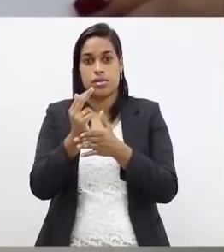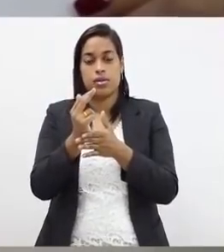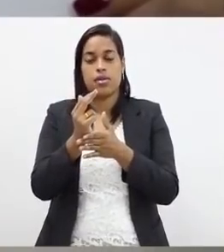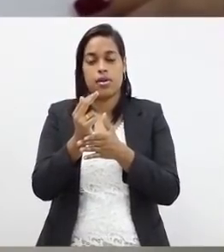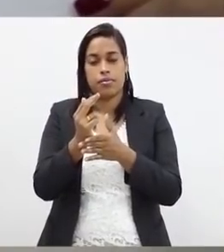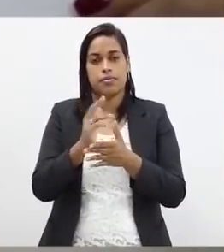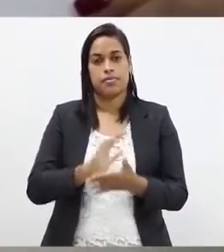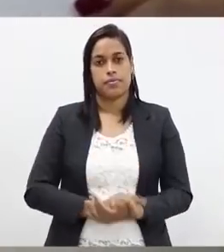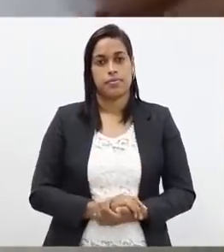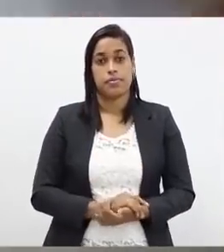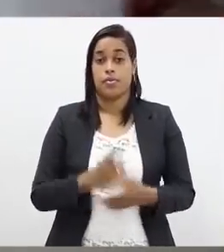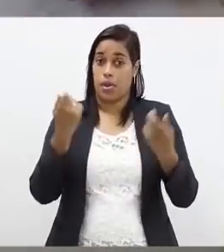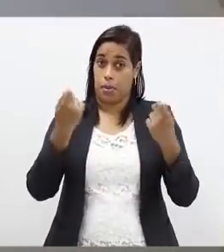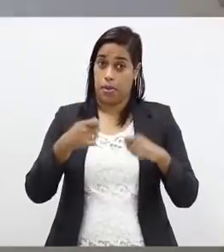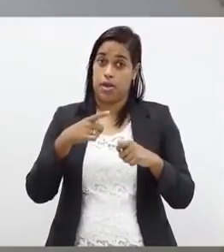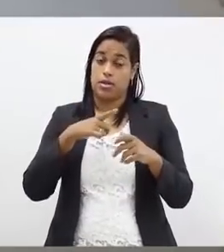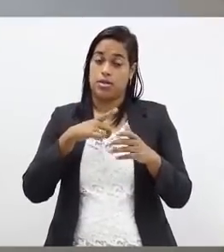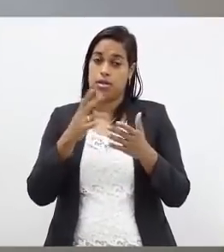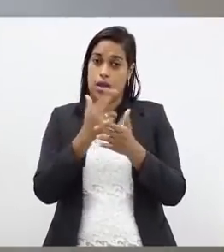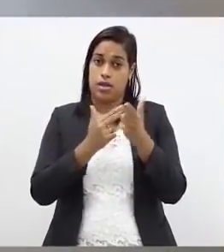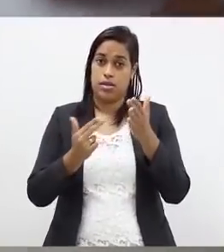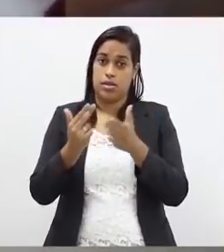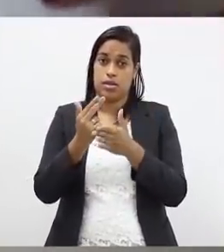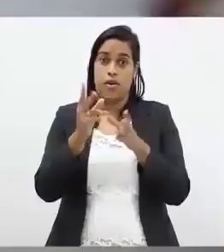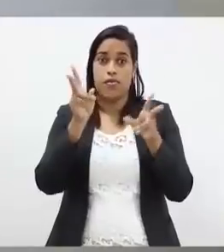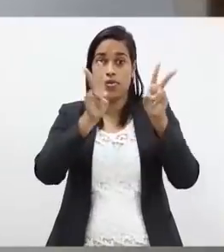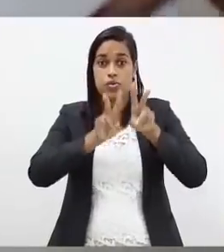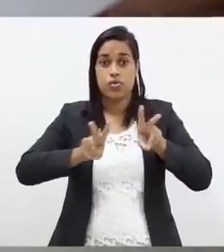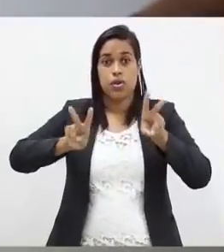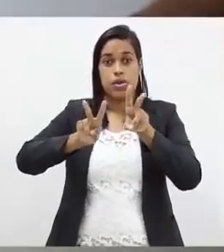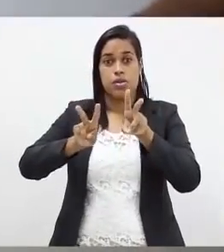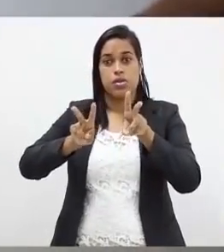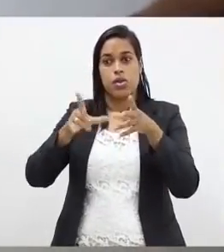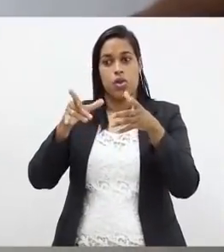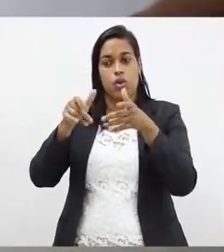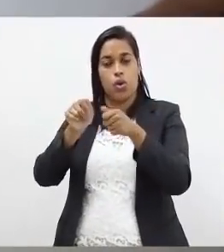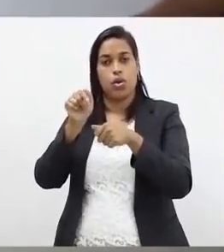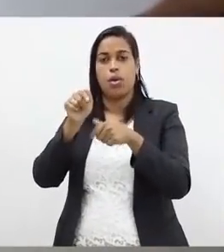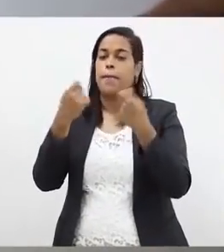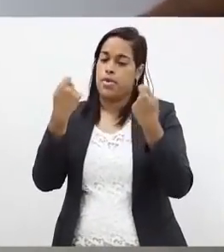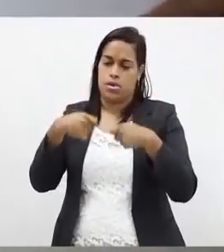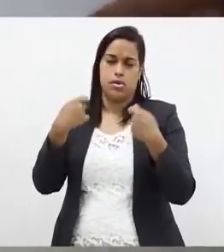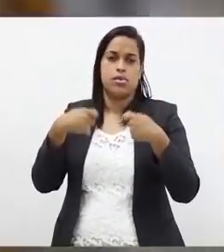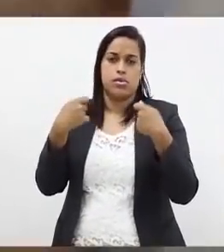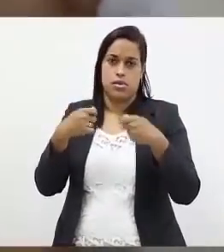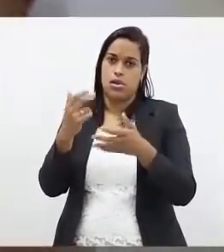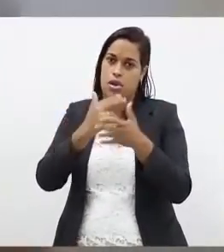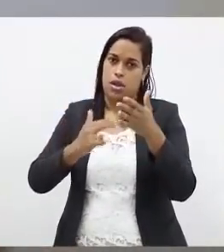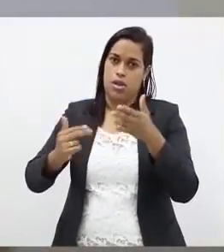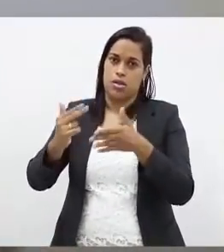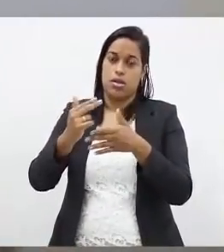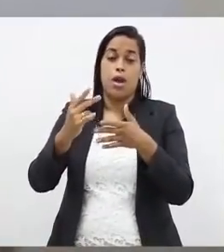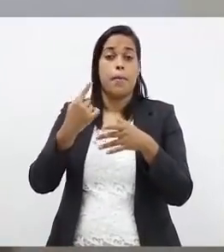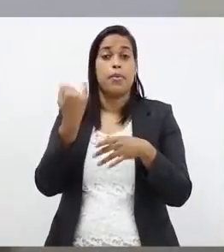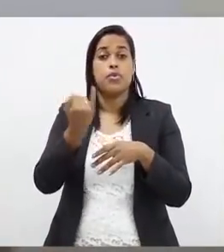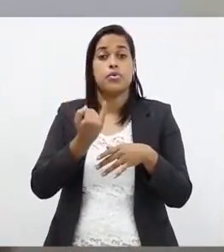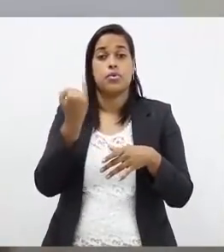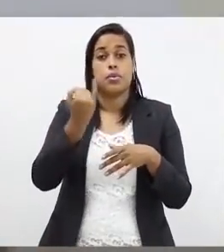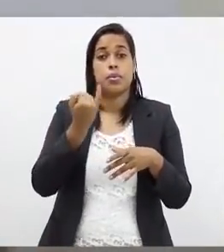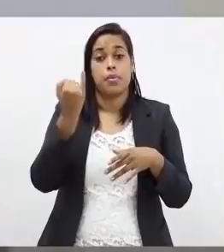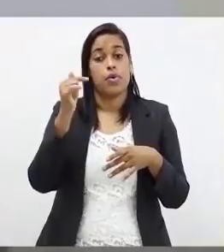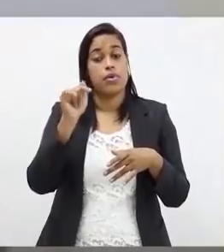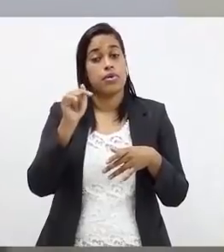visibilidade. Então, eu tive que desenhar, mesmo não visualizando no final do desenho toda ela, eu tenho que desenhar ela. Agora é um ponto muito importante